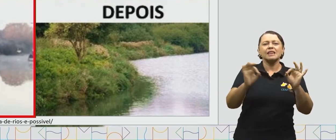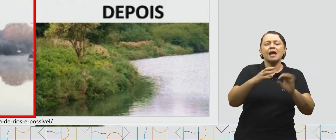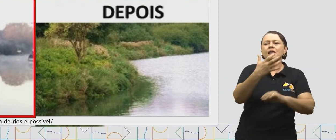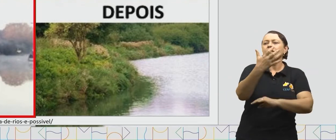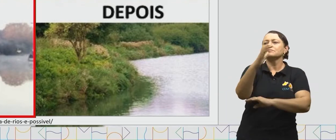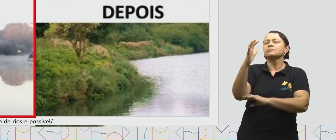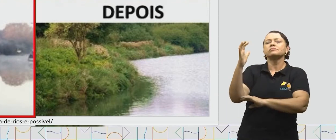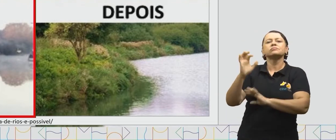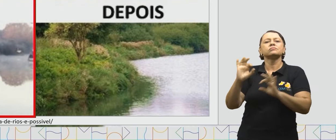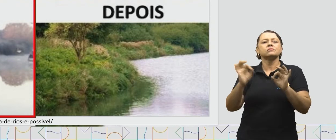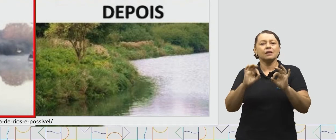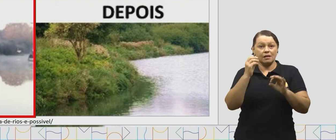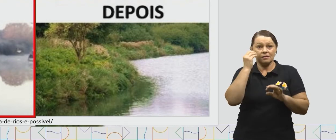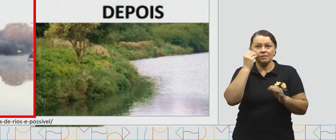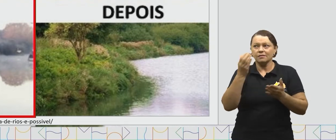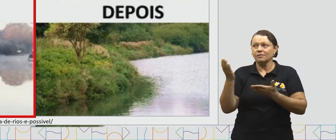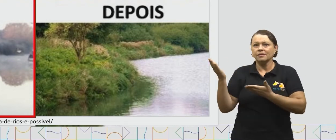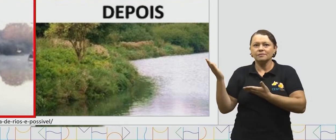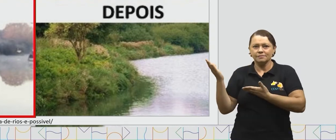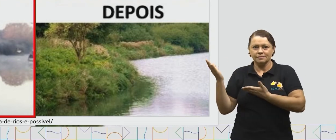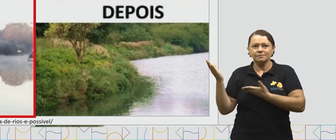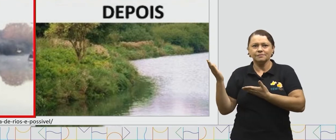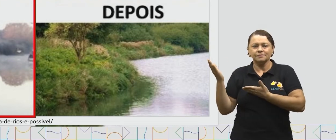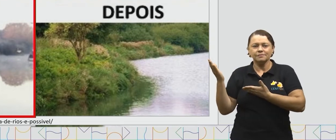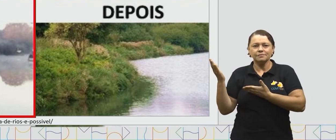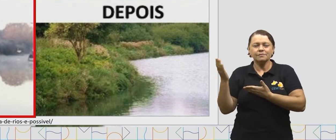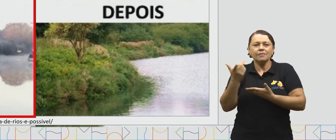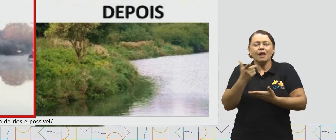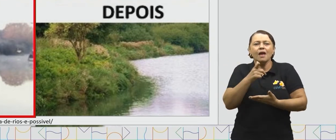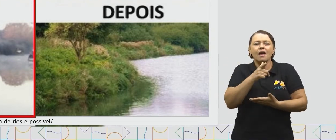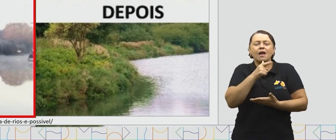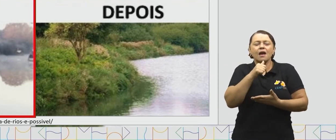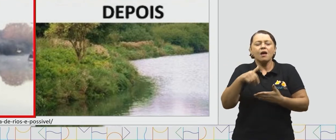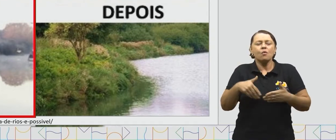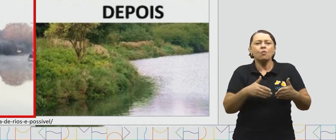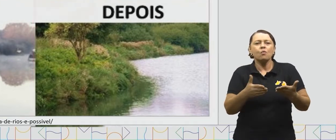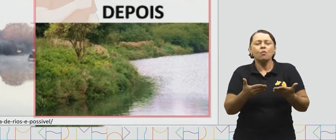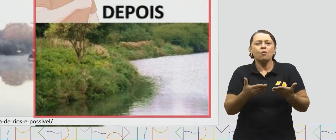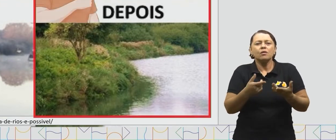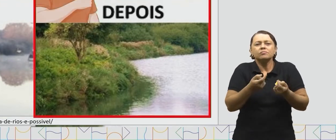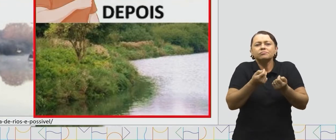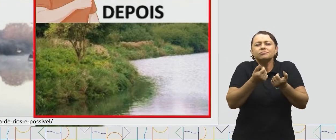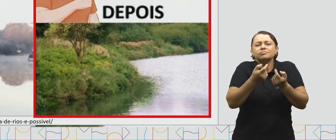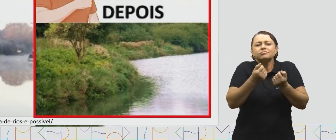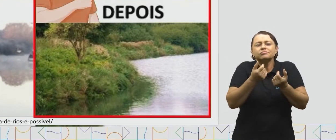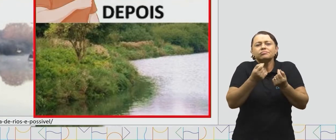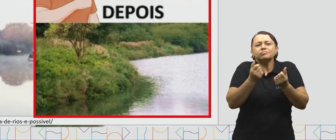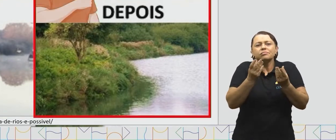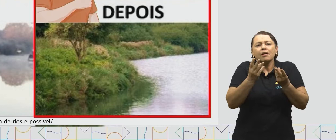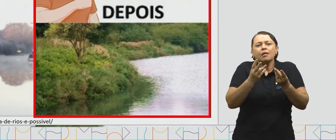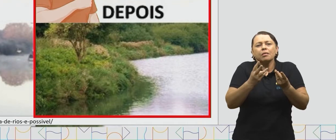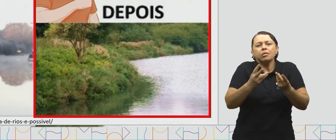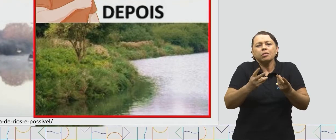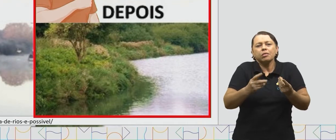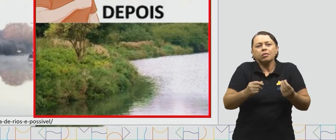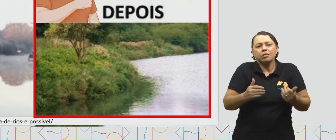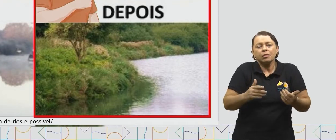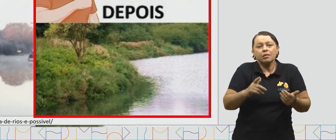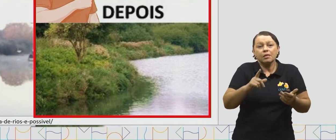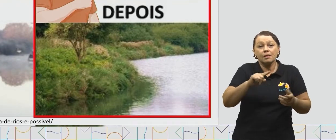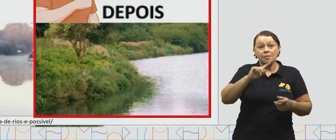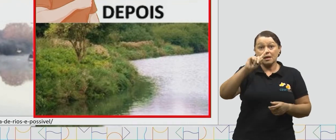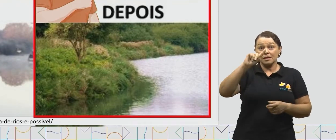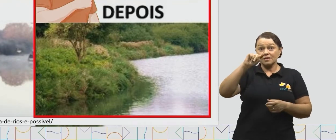margem. Um rio praticamente morto. Já no lado direito, observamos